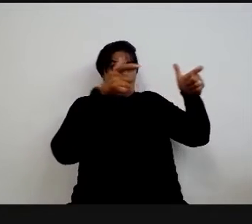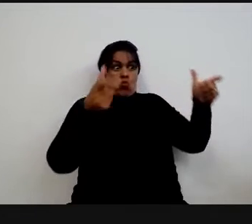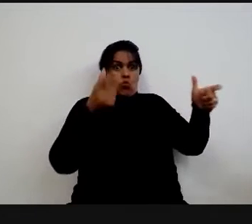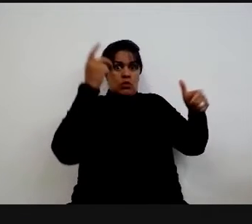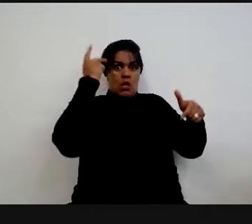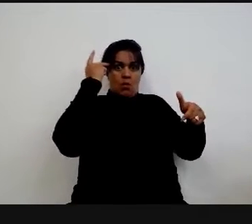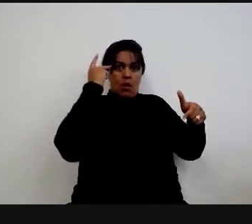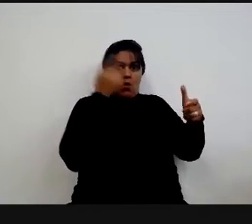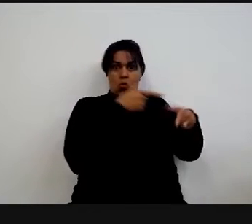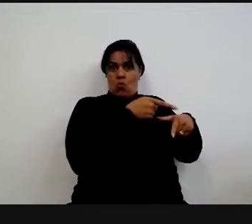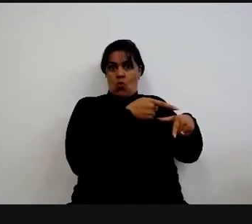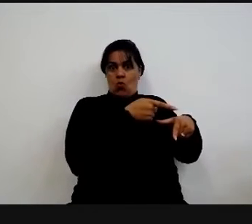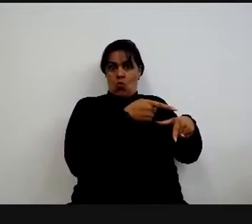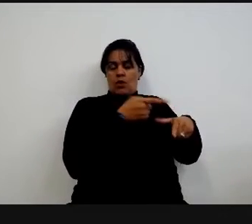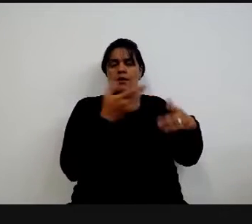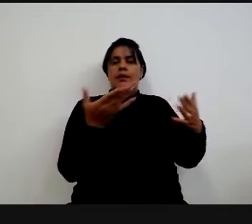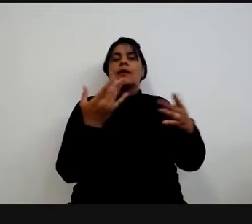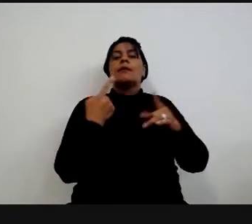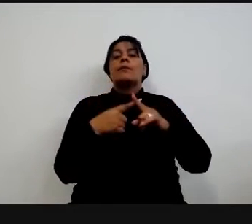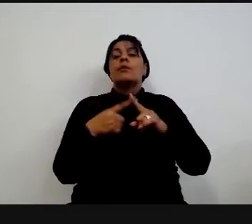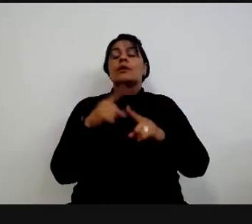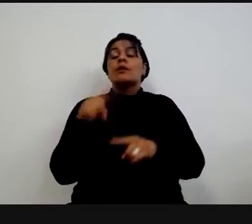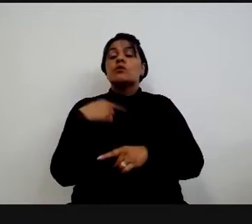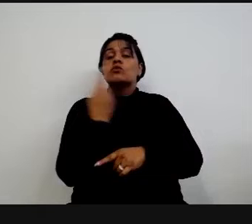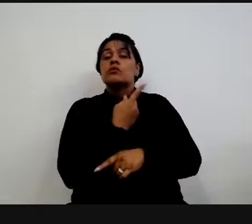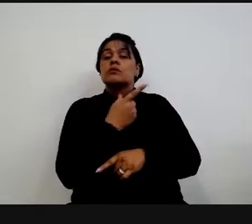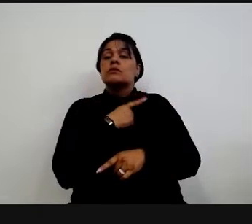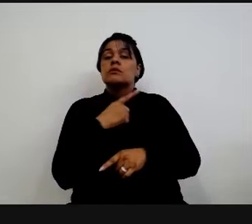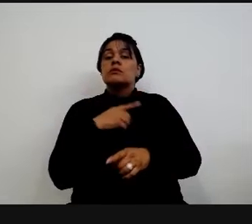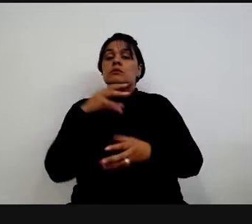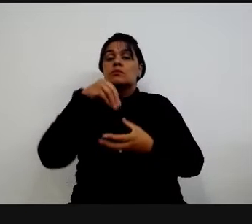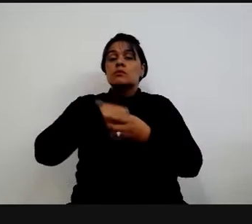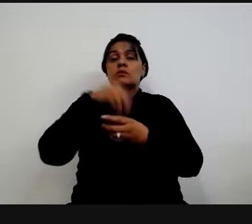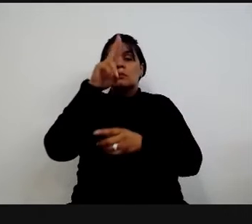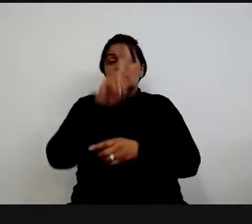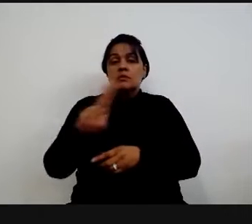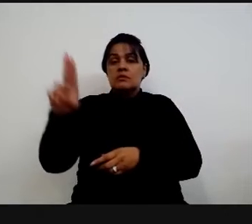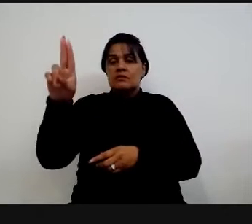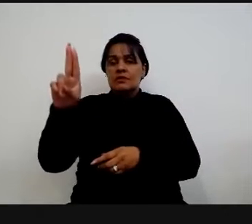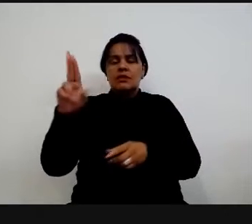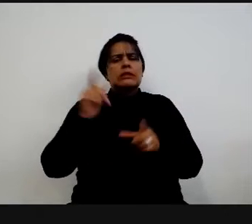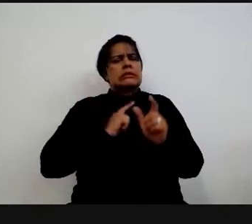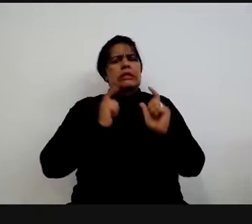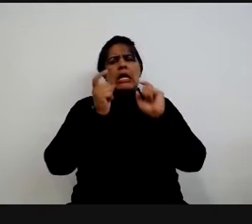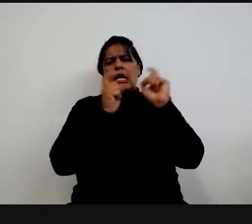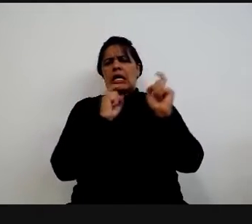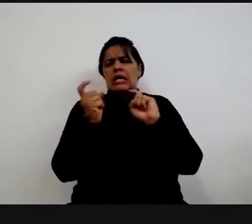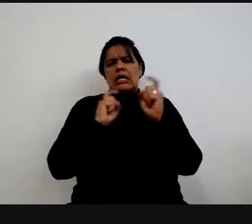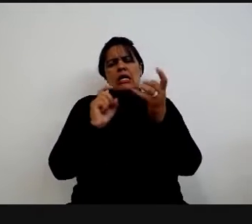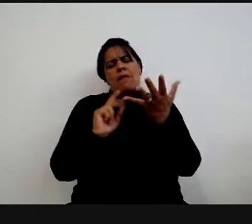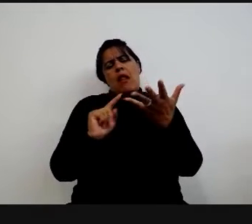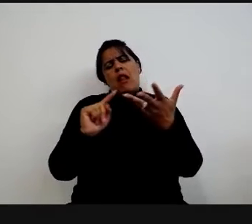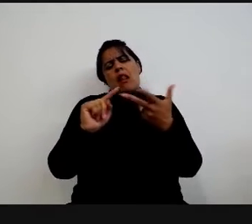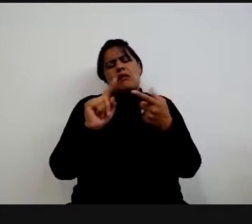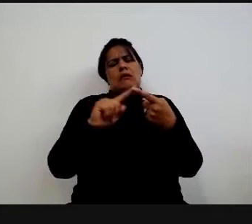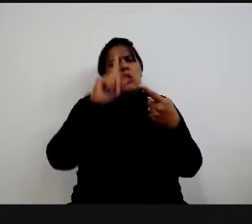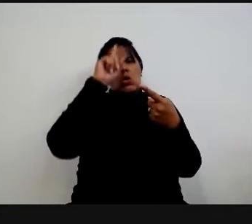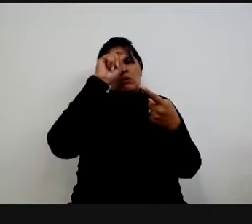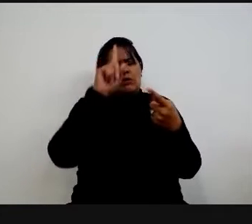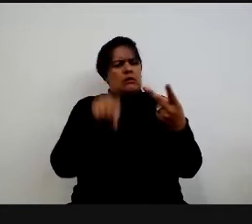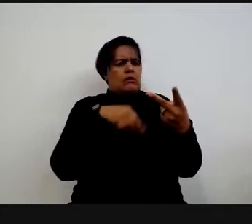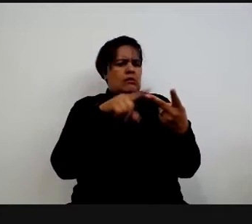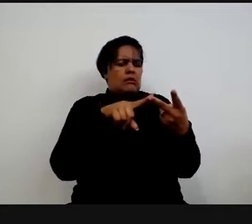São Paulo. Porque nós temos nas nossas universidades curso de administração de tudo, vocês sabem disso. Administração